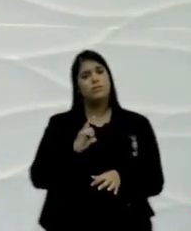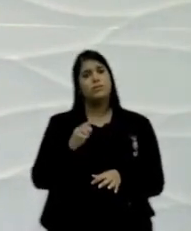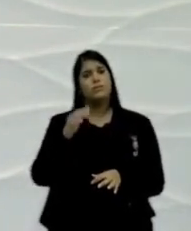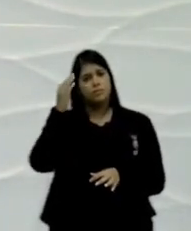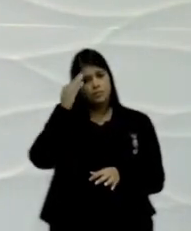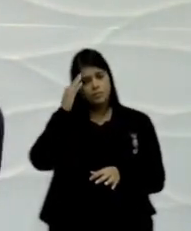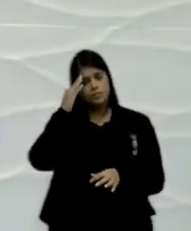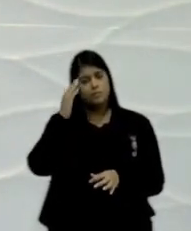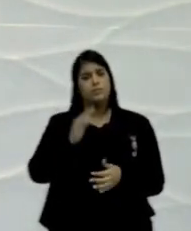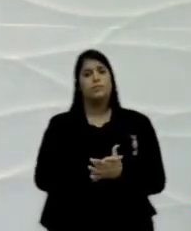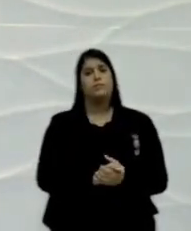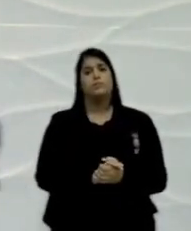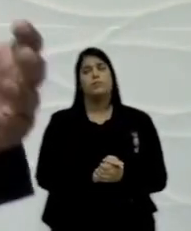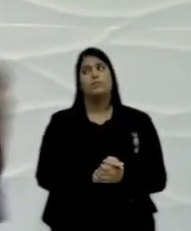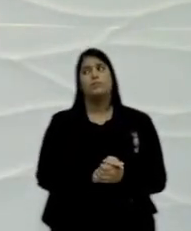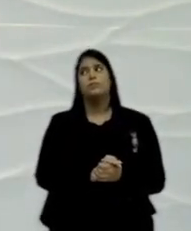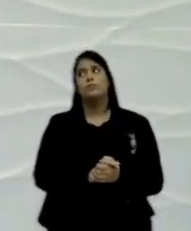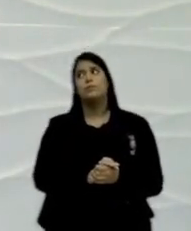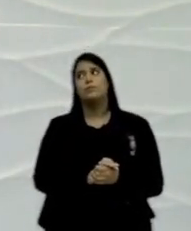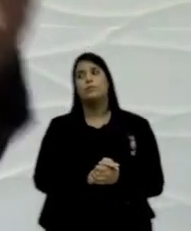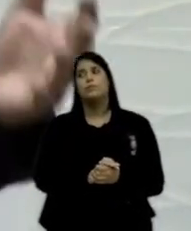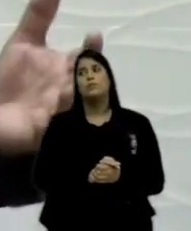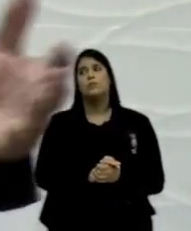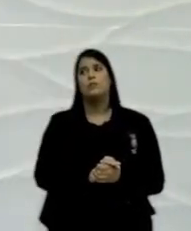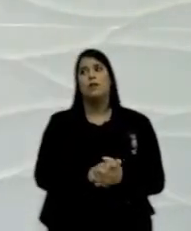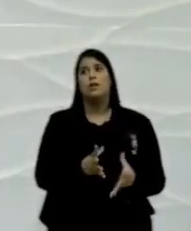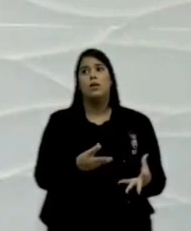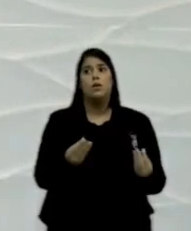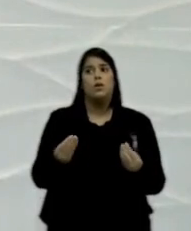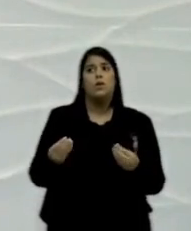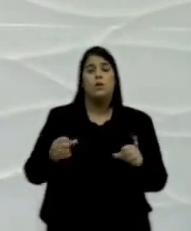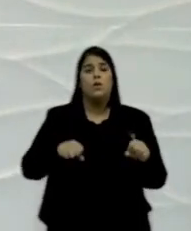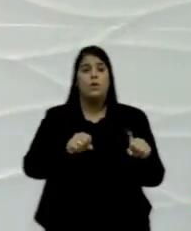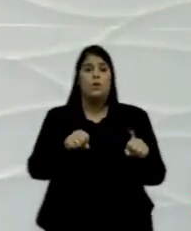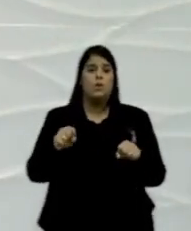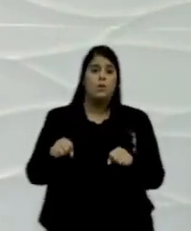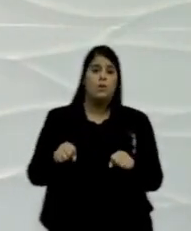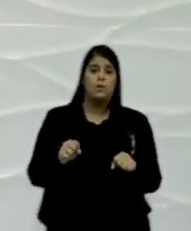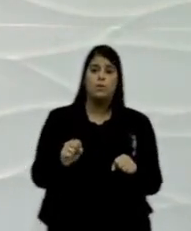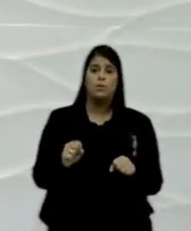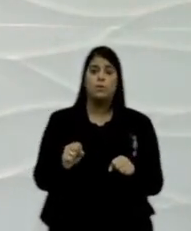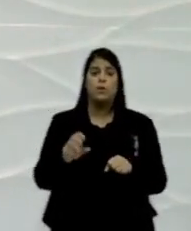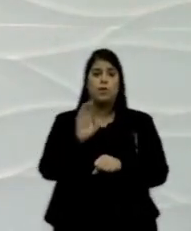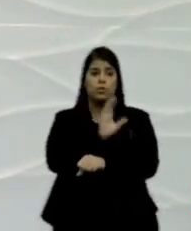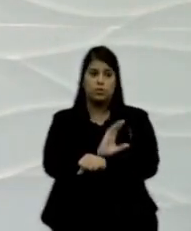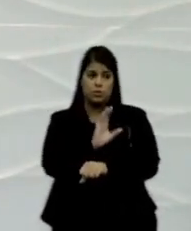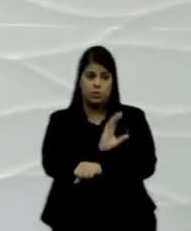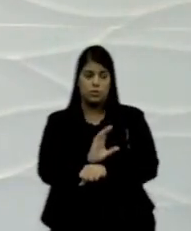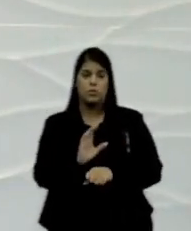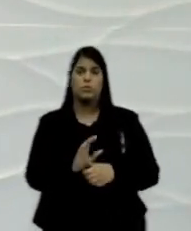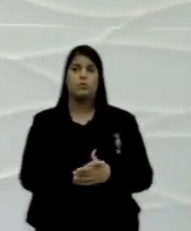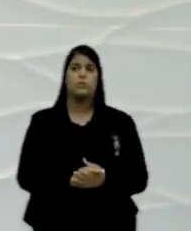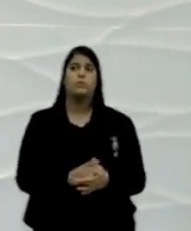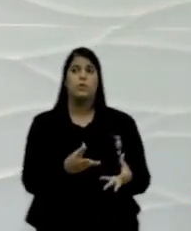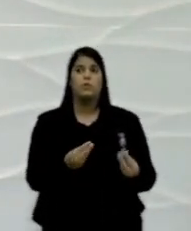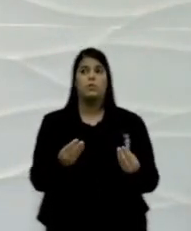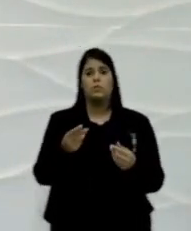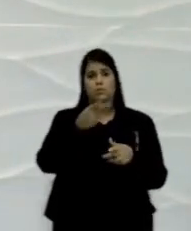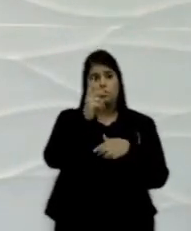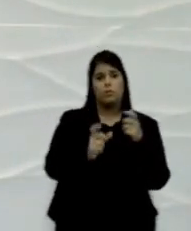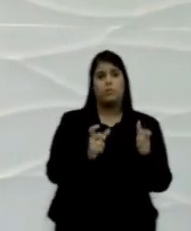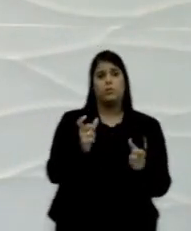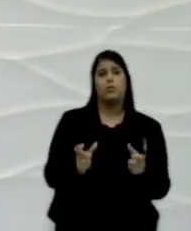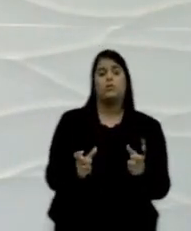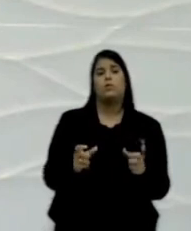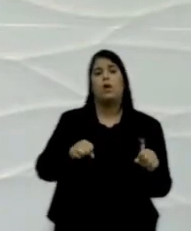Entendeu? Ele vai continuar com medo. Muitas motos, vocês botaram um curso aí, muitos que fazem mototáxi lá,